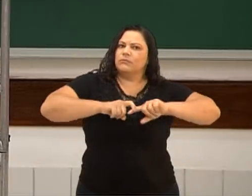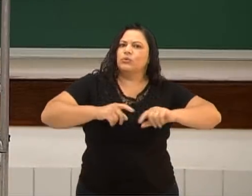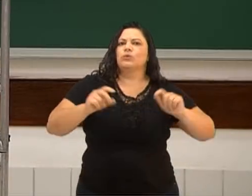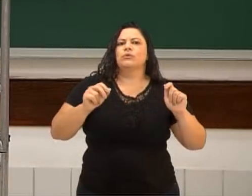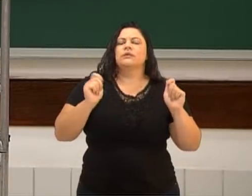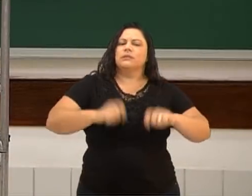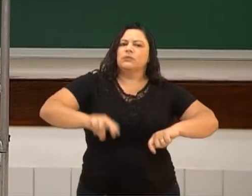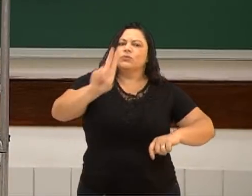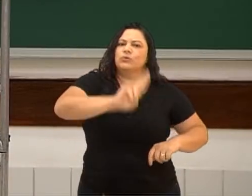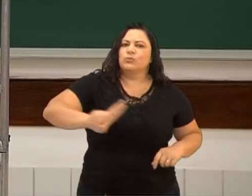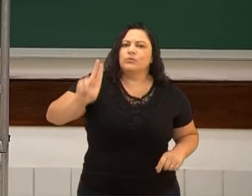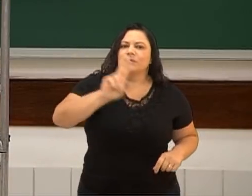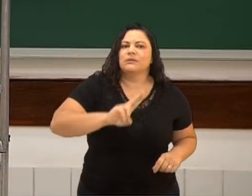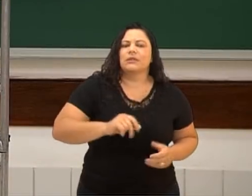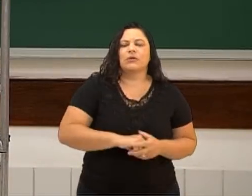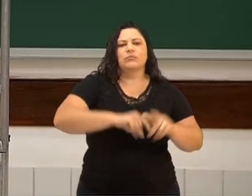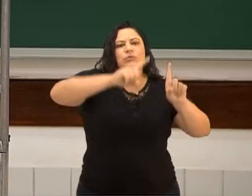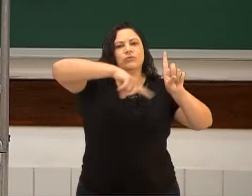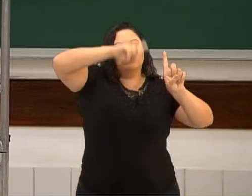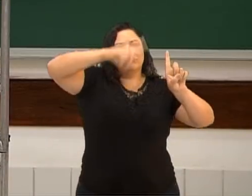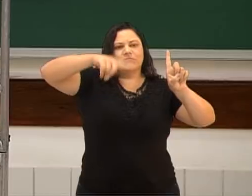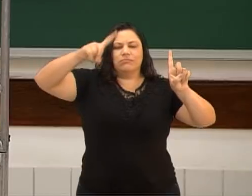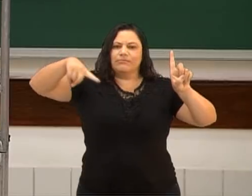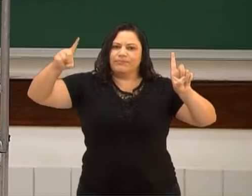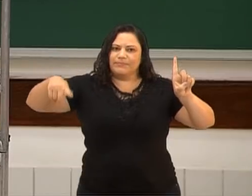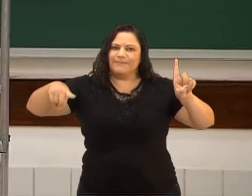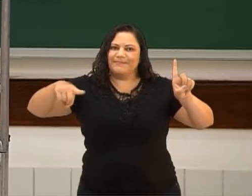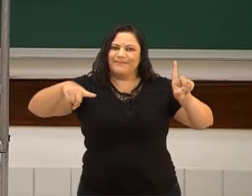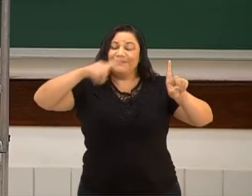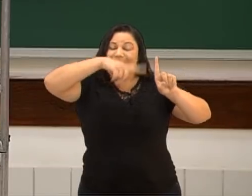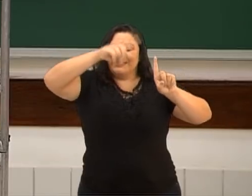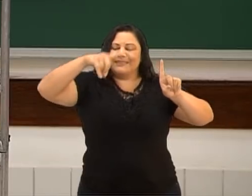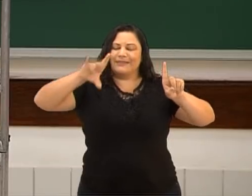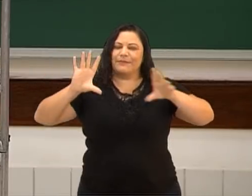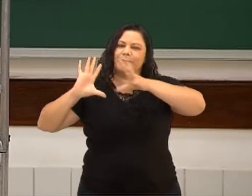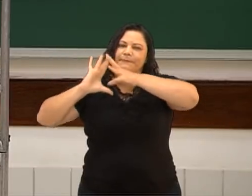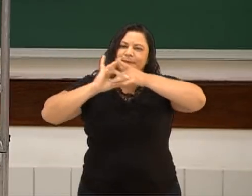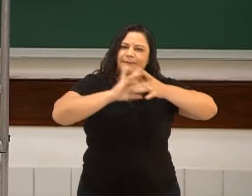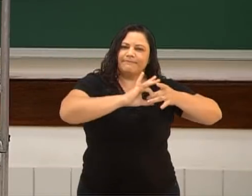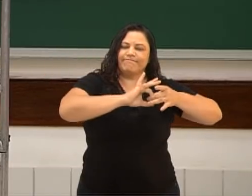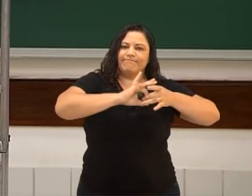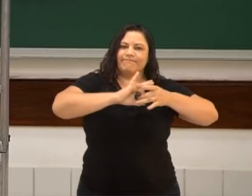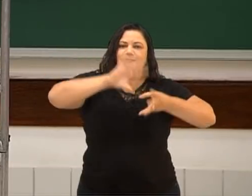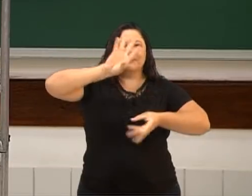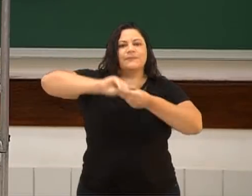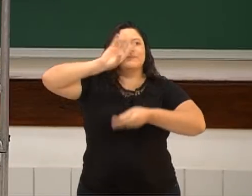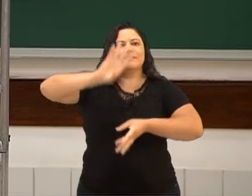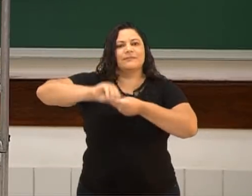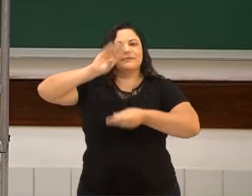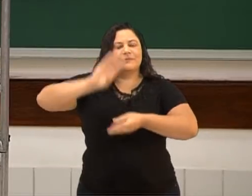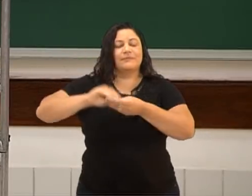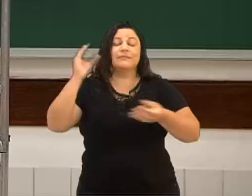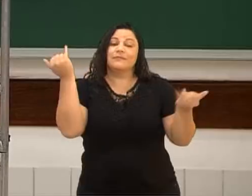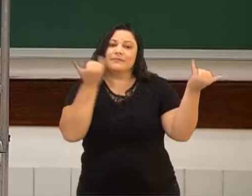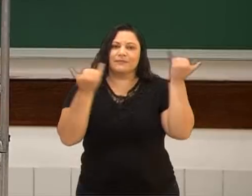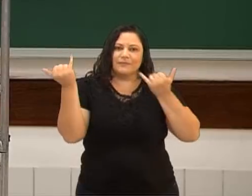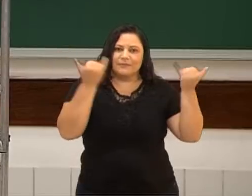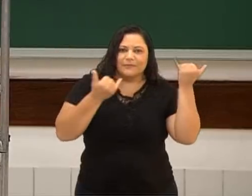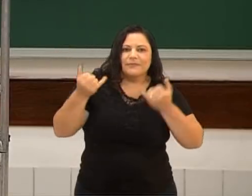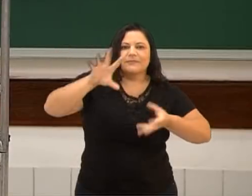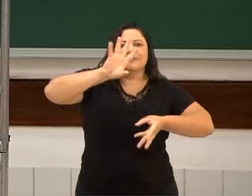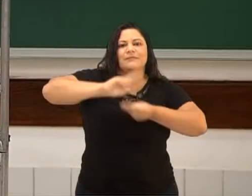utilizamos gráficos para sintetizar essas informações, certo? Quando eu sintetizo, ou seja, eu resumo